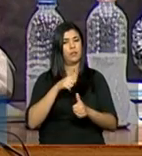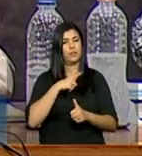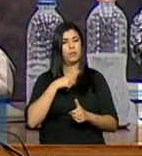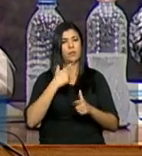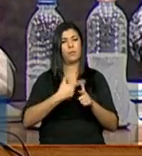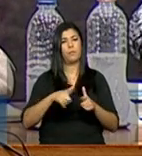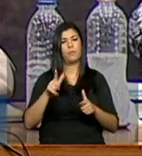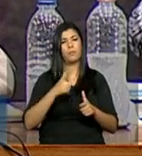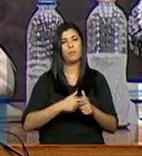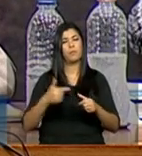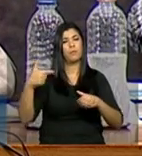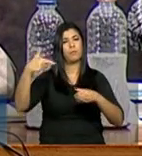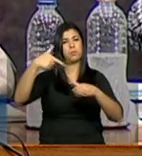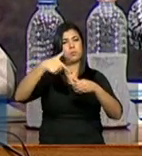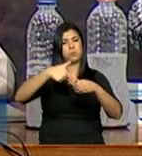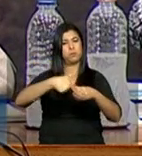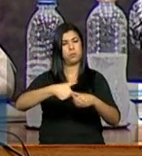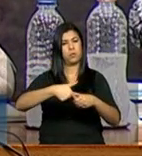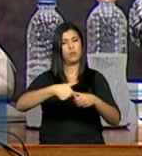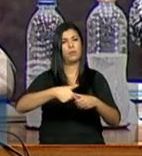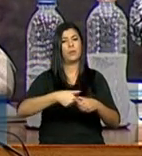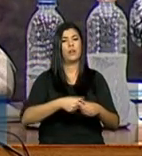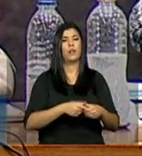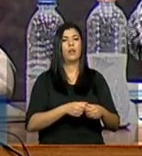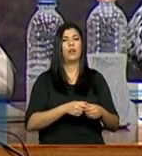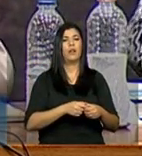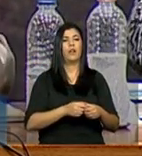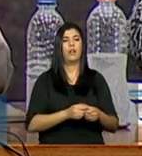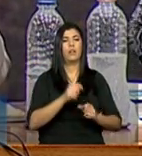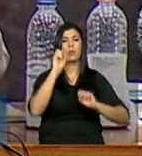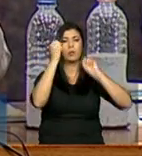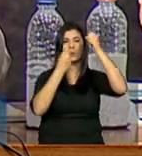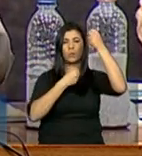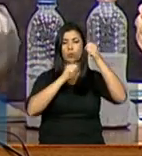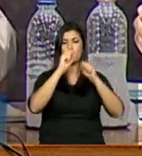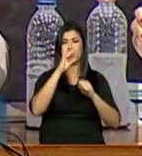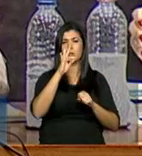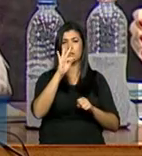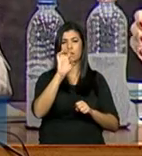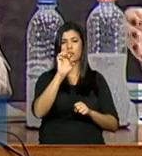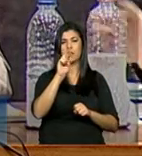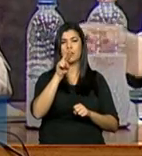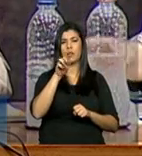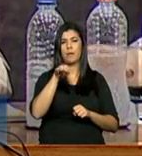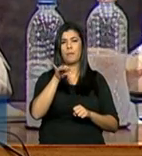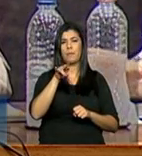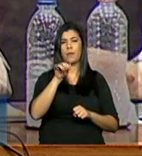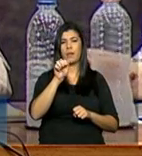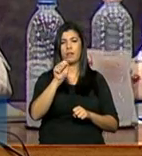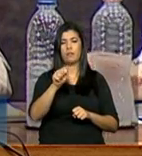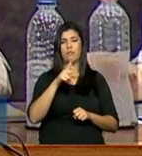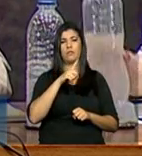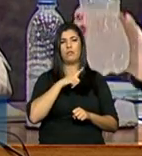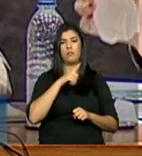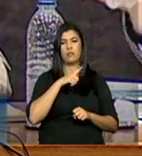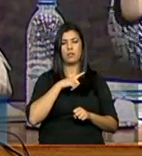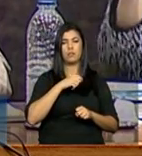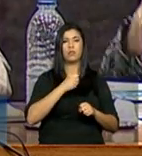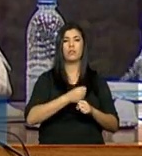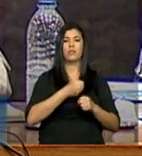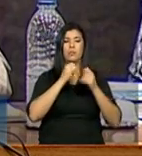combustível para essas térmicas do sistema isolado. Sucede que a CCC foi extinta e as